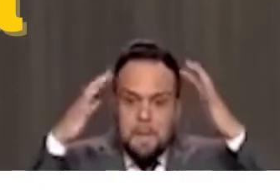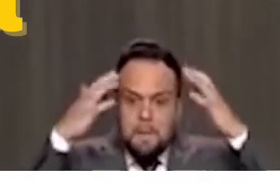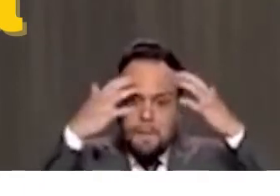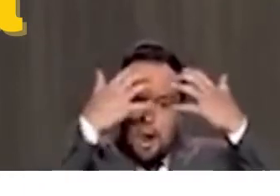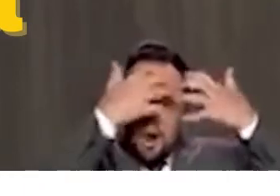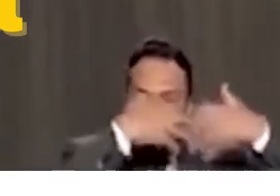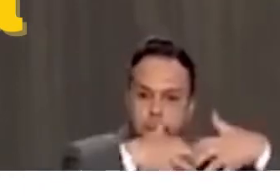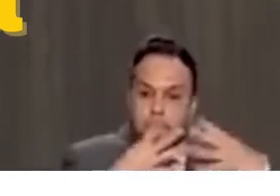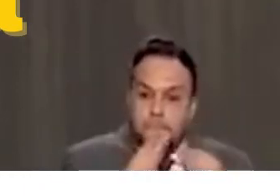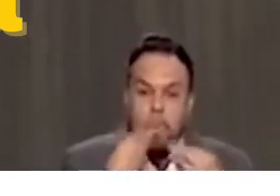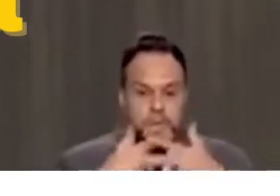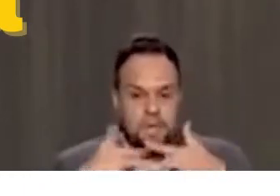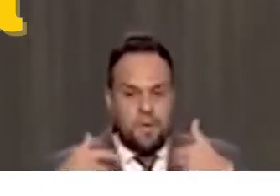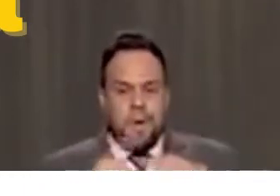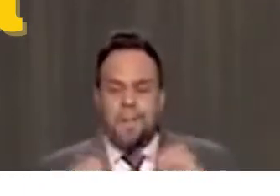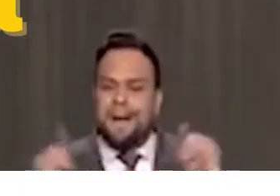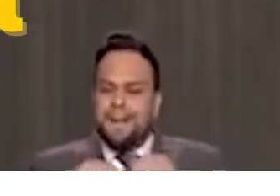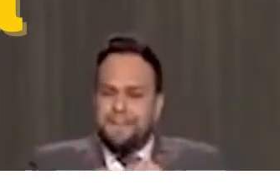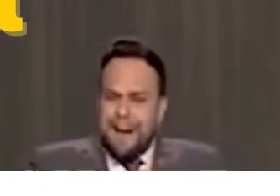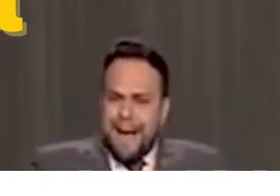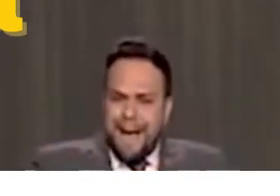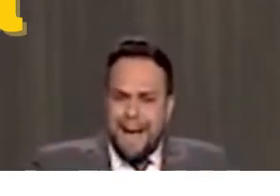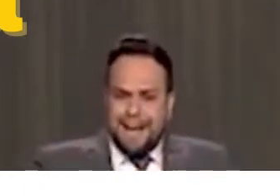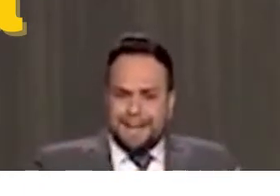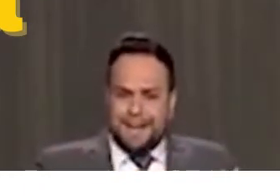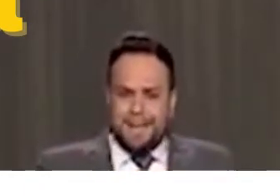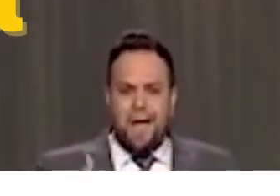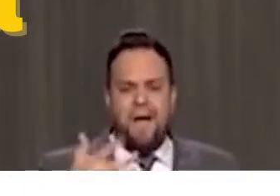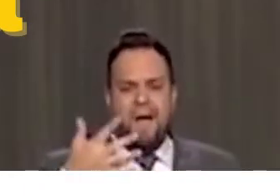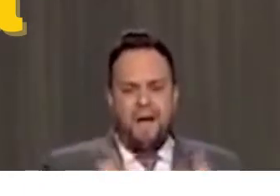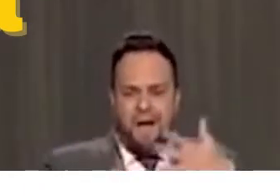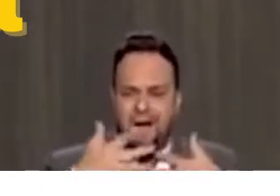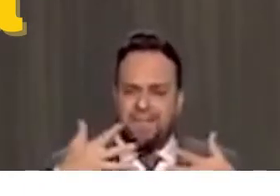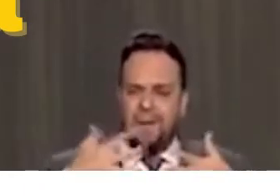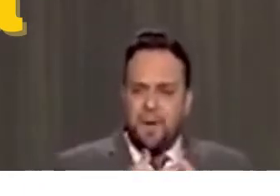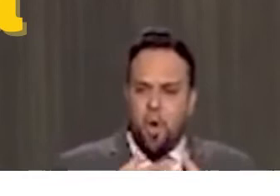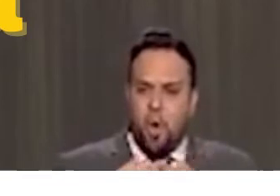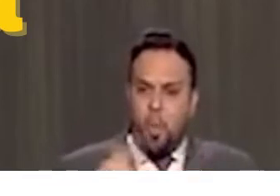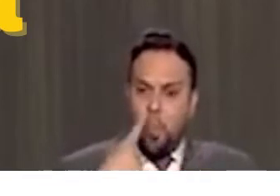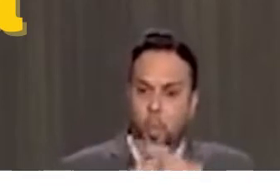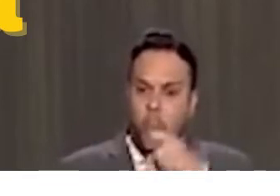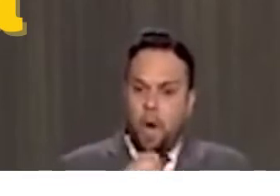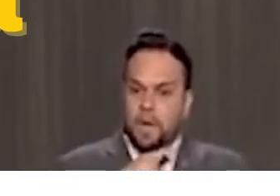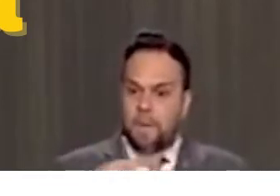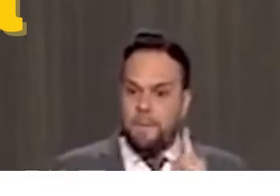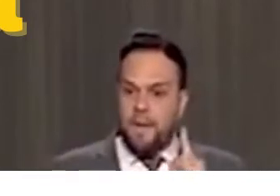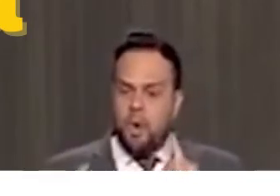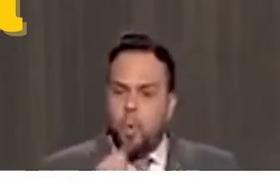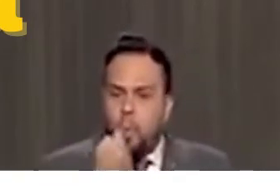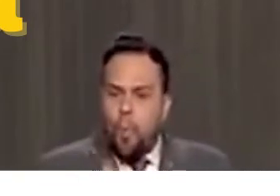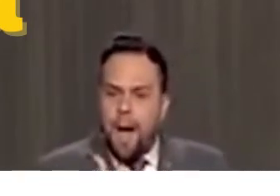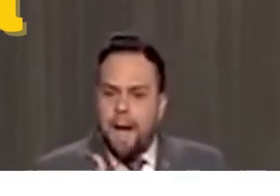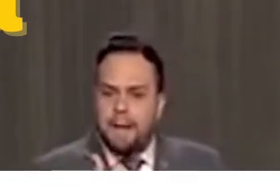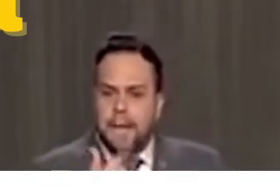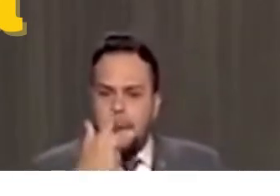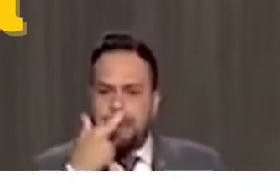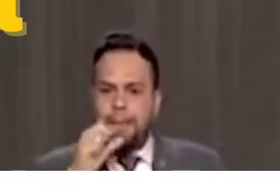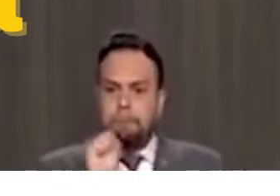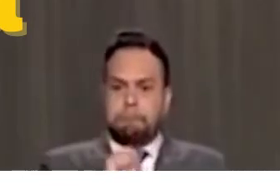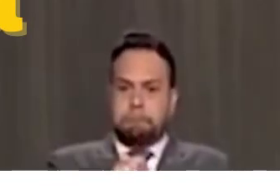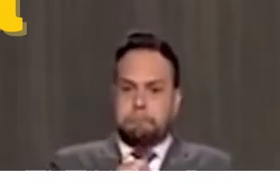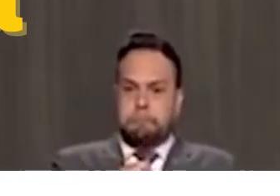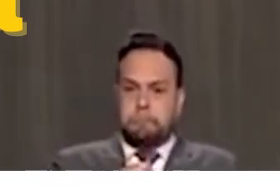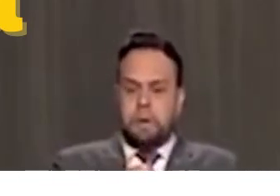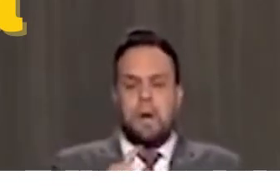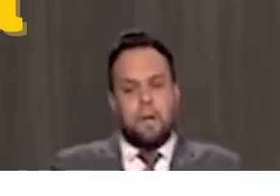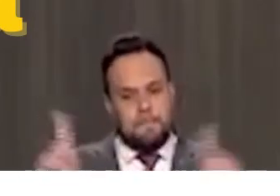pandemia atrapalhou muito a gente. Ficamos há um ano e meio praticamente quase que patinando. Mesmo assim,